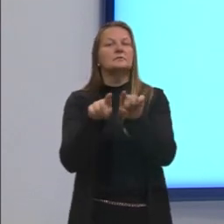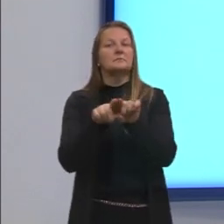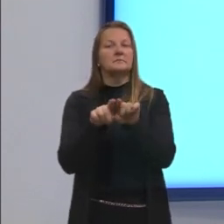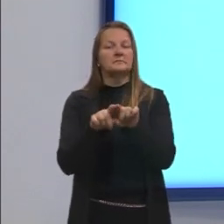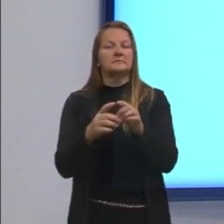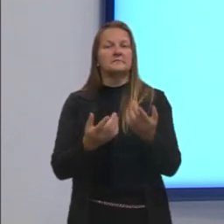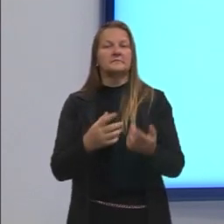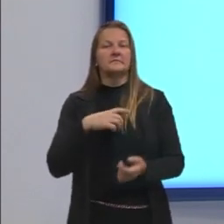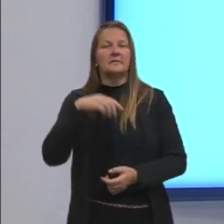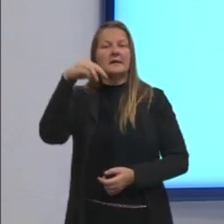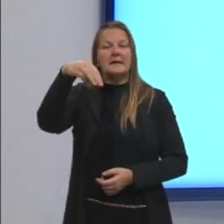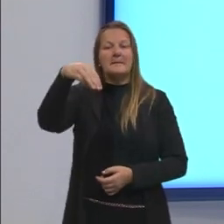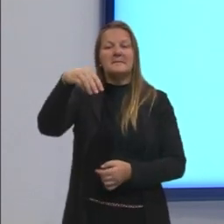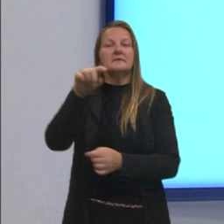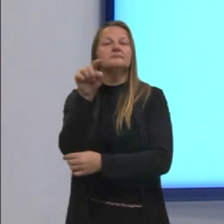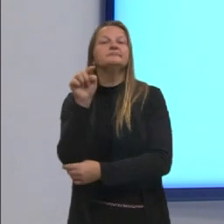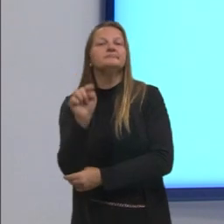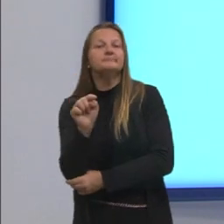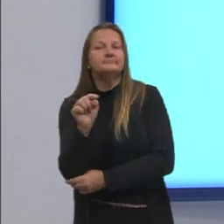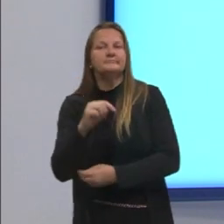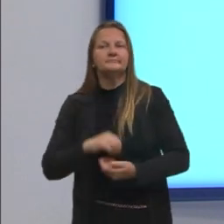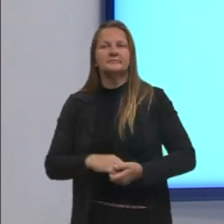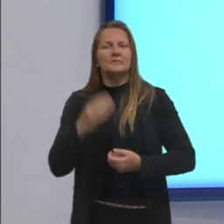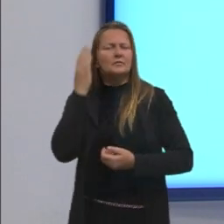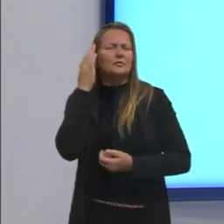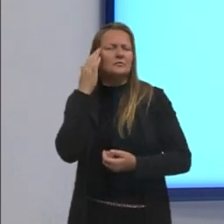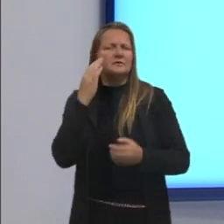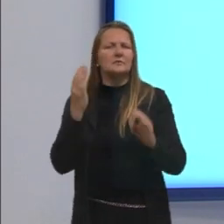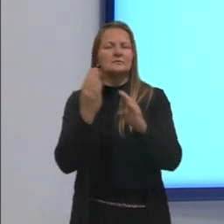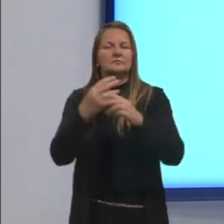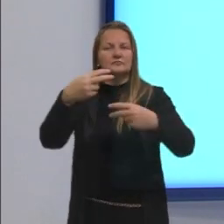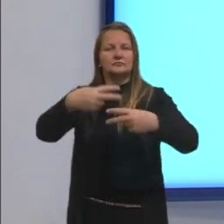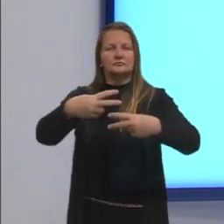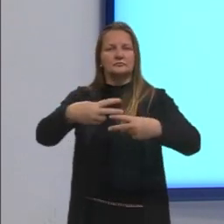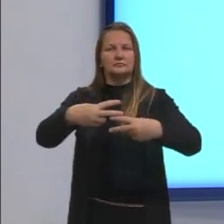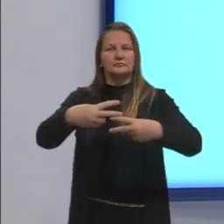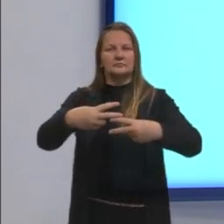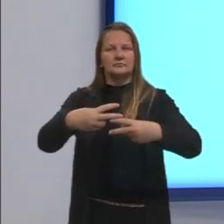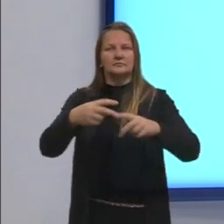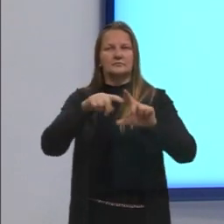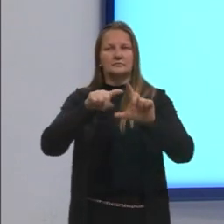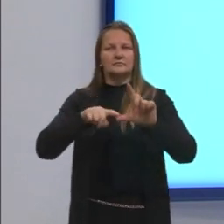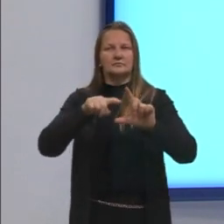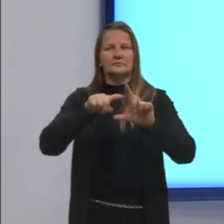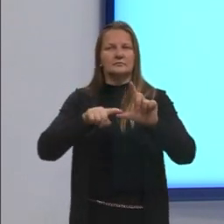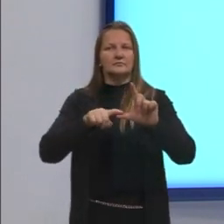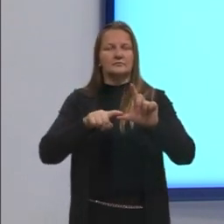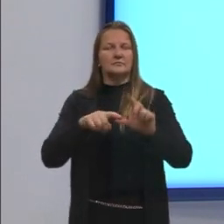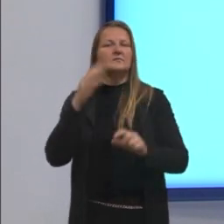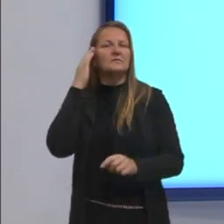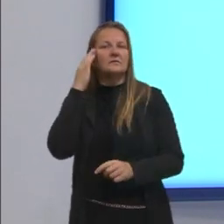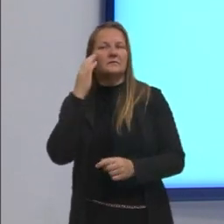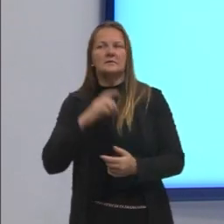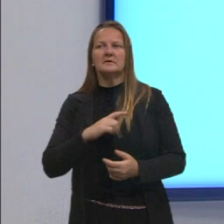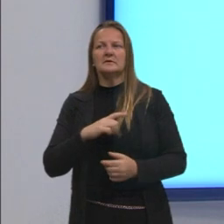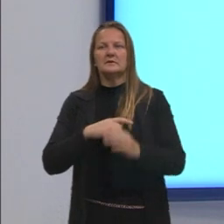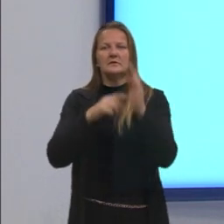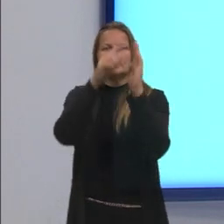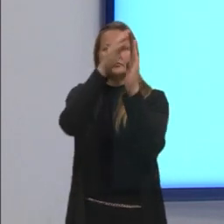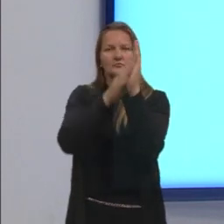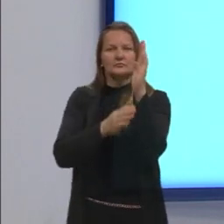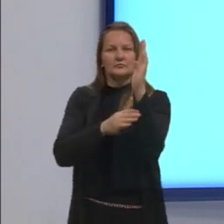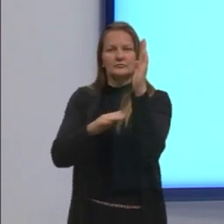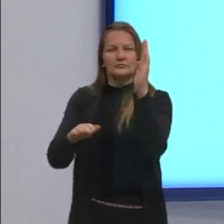o m e aí como que eu vou chegar no coeficiente angular para isto se a gente tem o gráfico